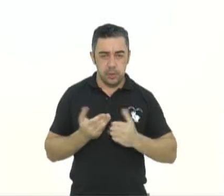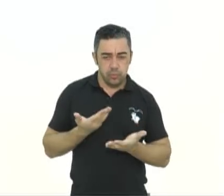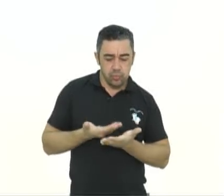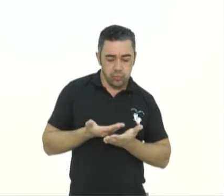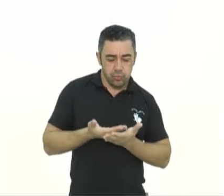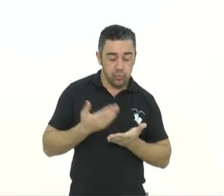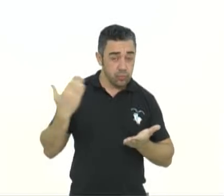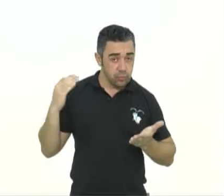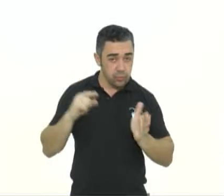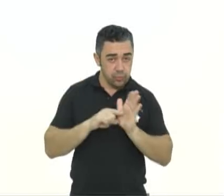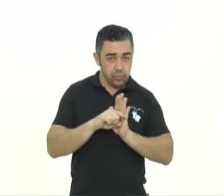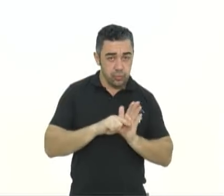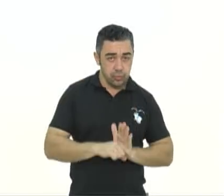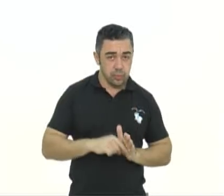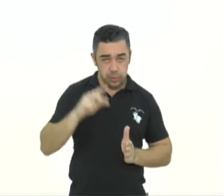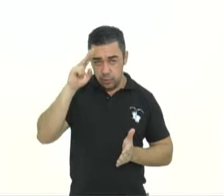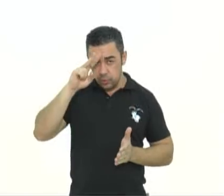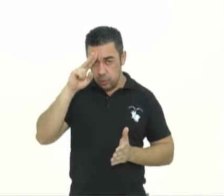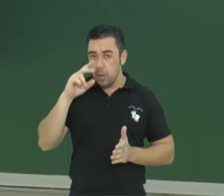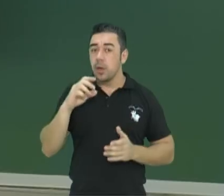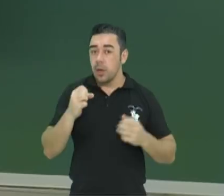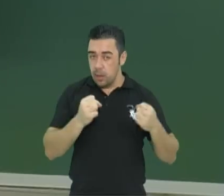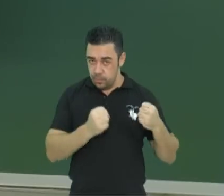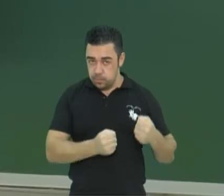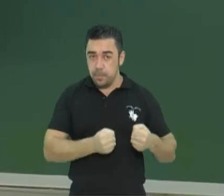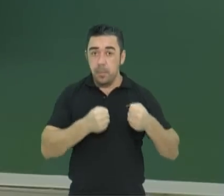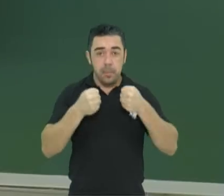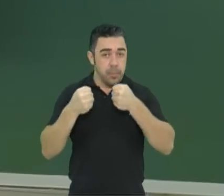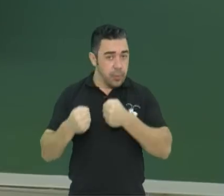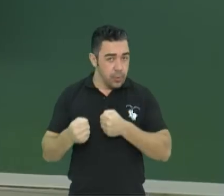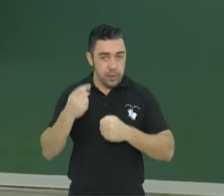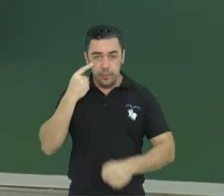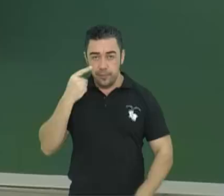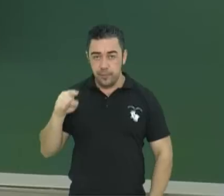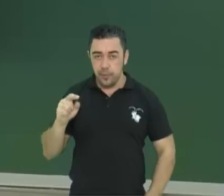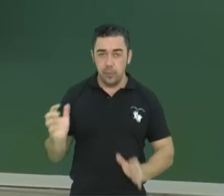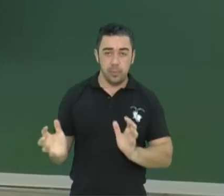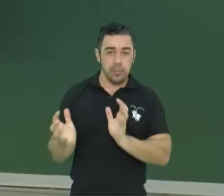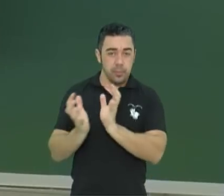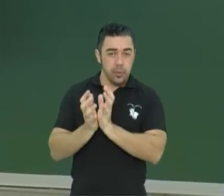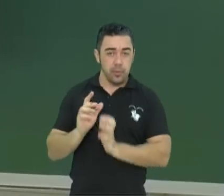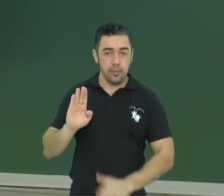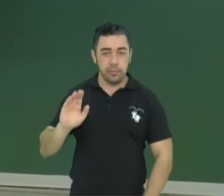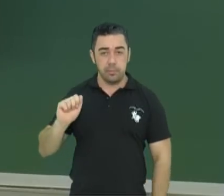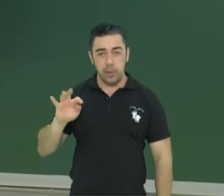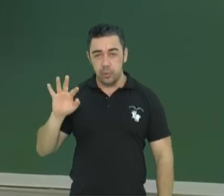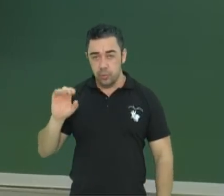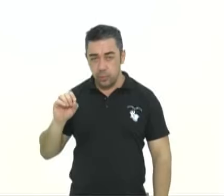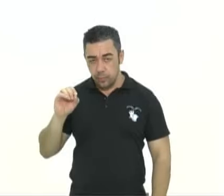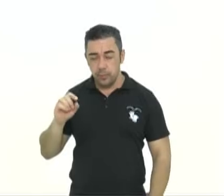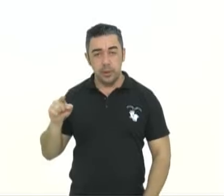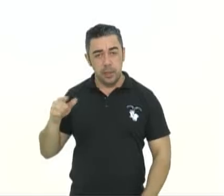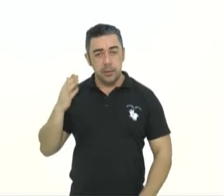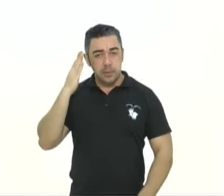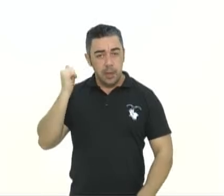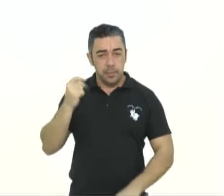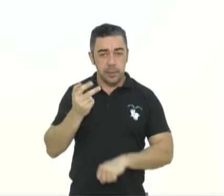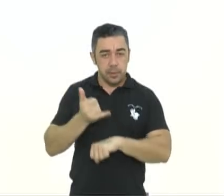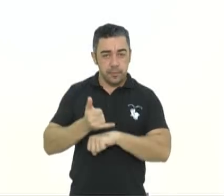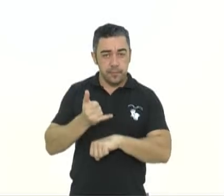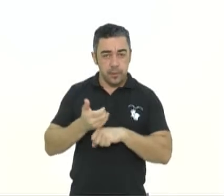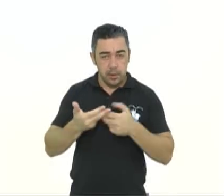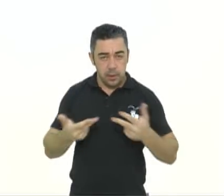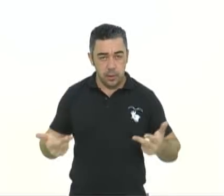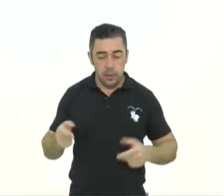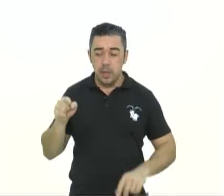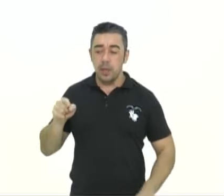história foi sinônimo de poder, como a gente viu agora há pouco com os bantus que dominavam a metalurgia. Conhecer uma técnica, como